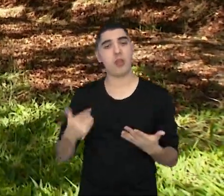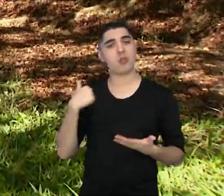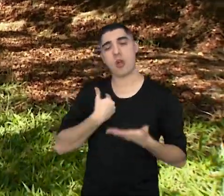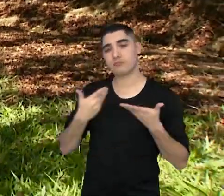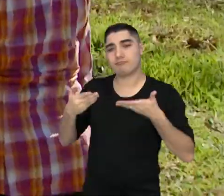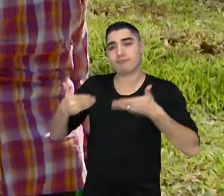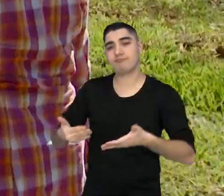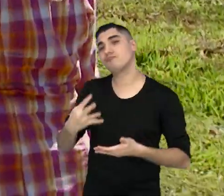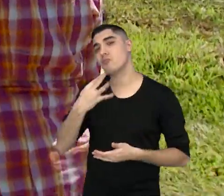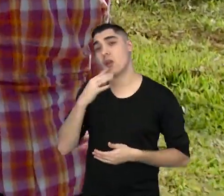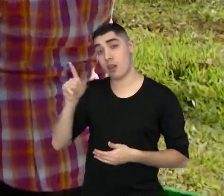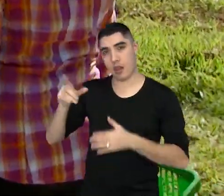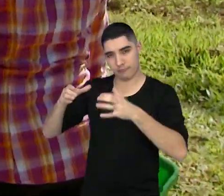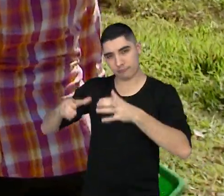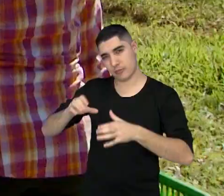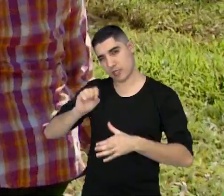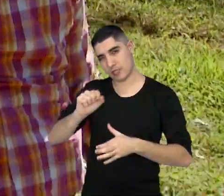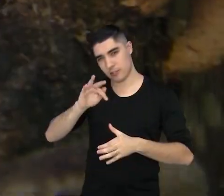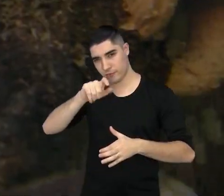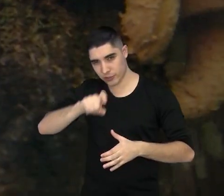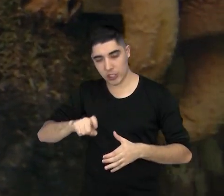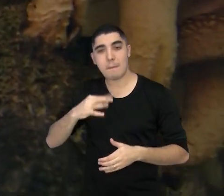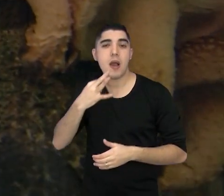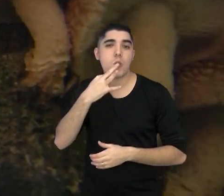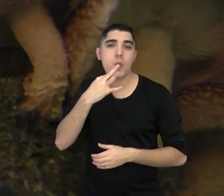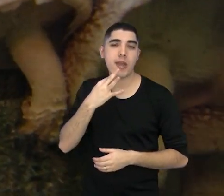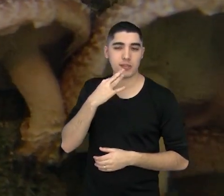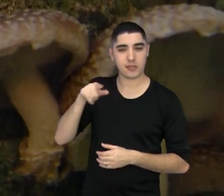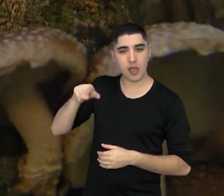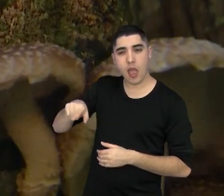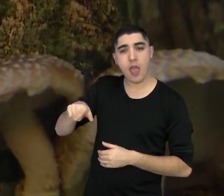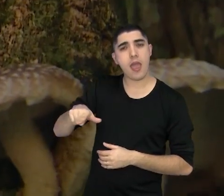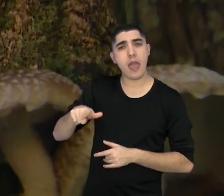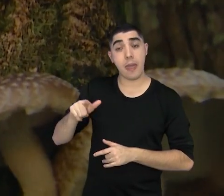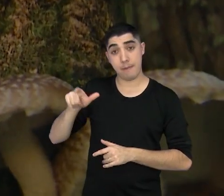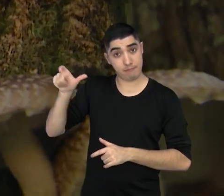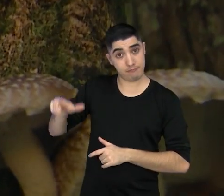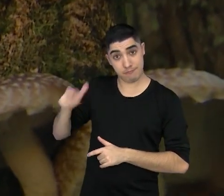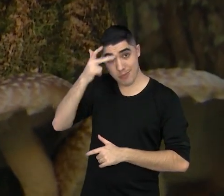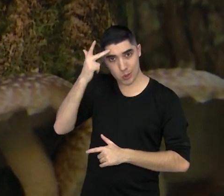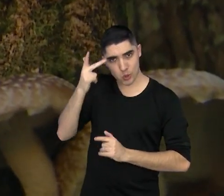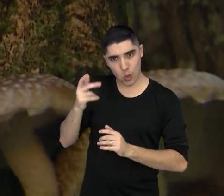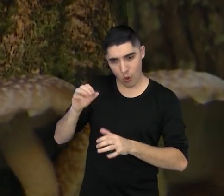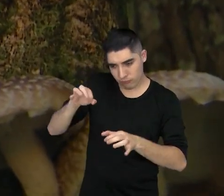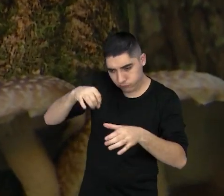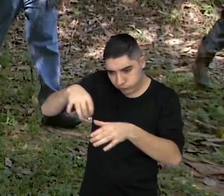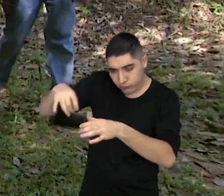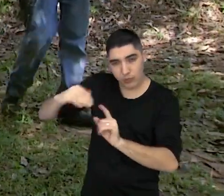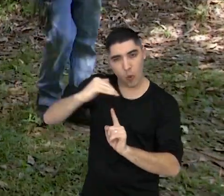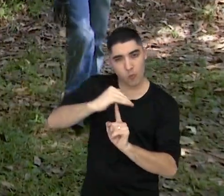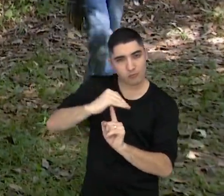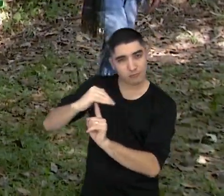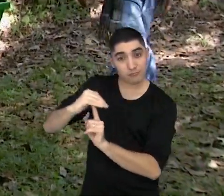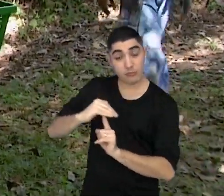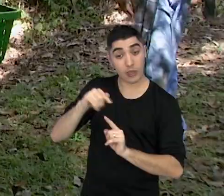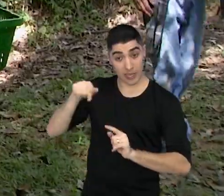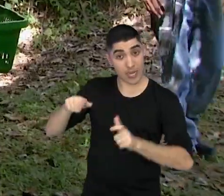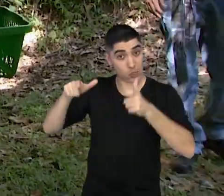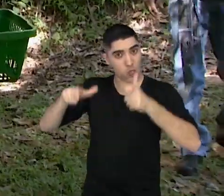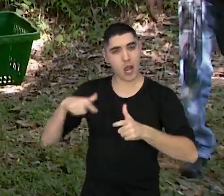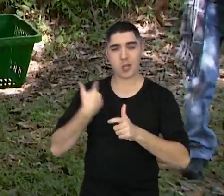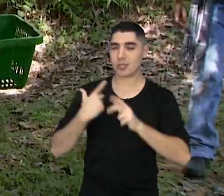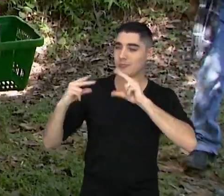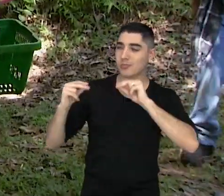do Guirra, em São Francisco Xavier, para conhecer uma fazenda produtora de cogumelos. No espaço, além